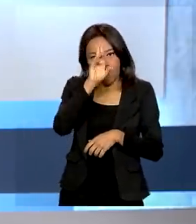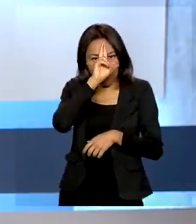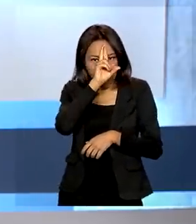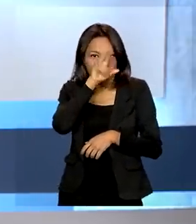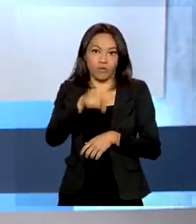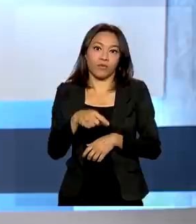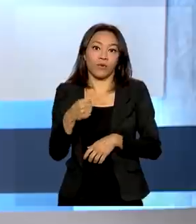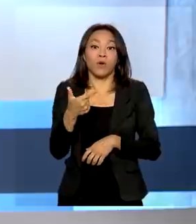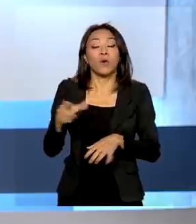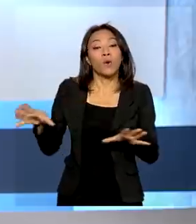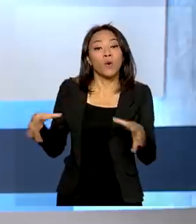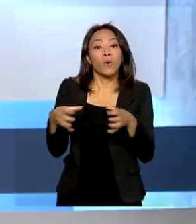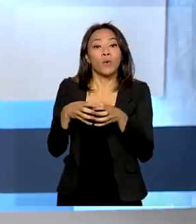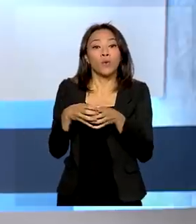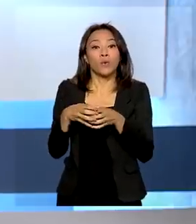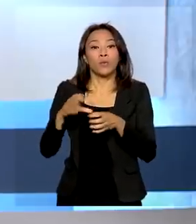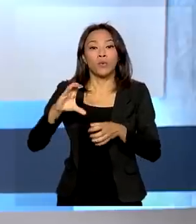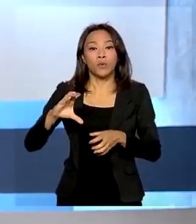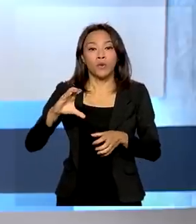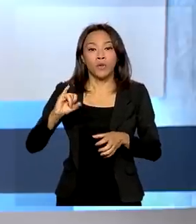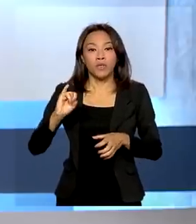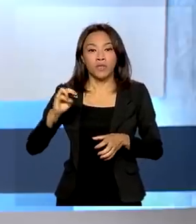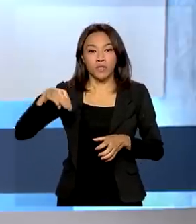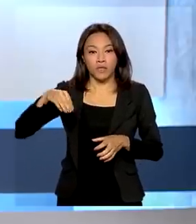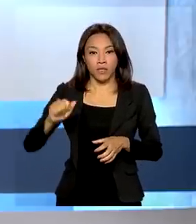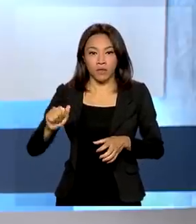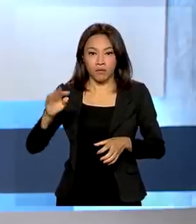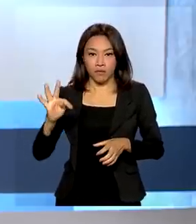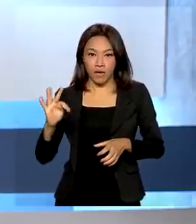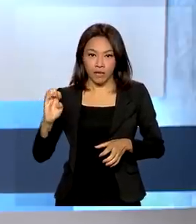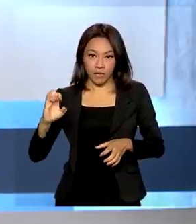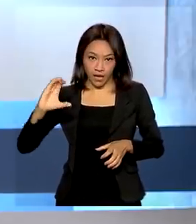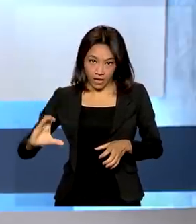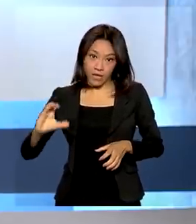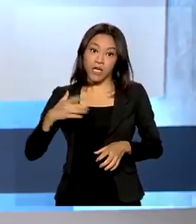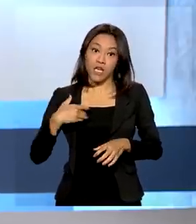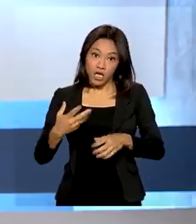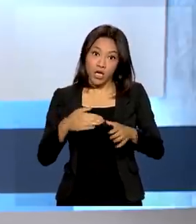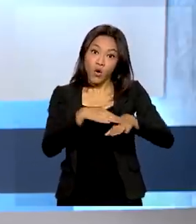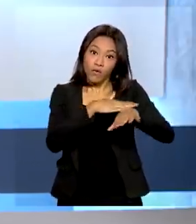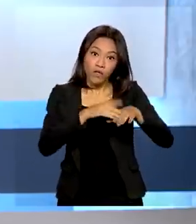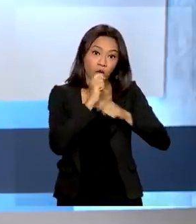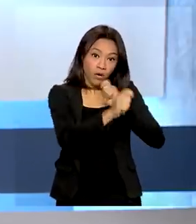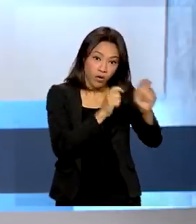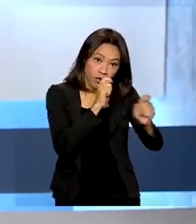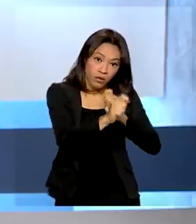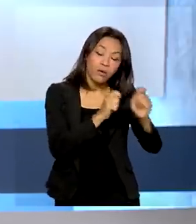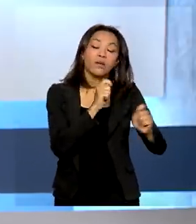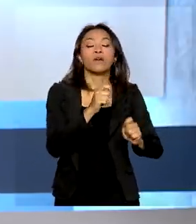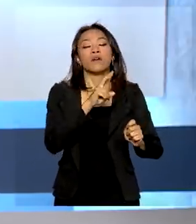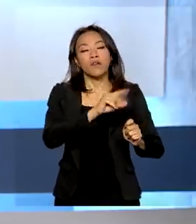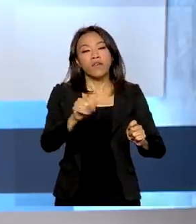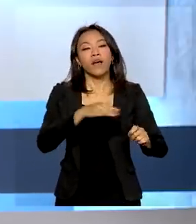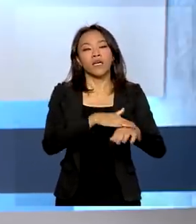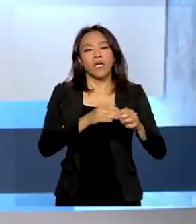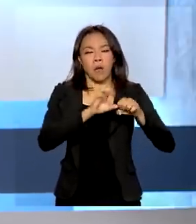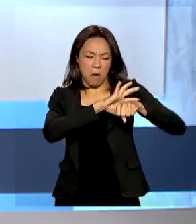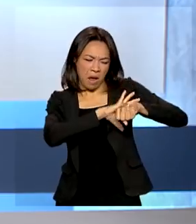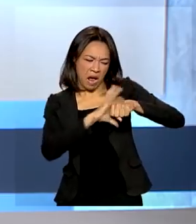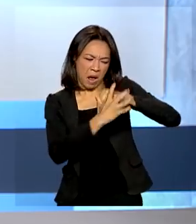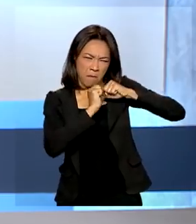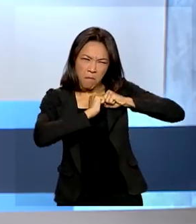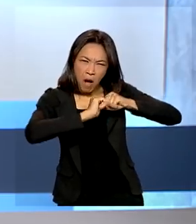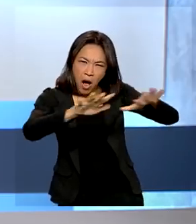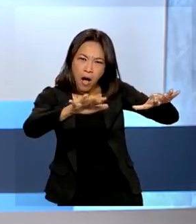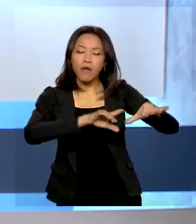Cimatec. Após o evento, conversou com jornalistas e disse que o governo pretende alterar o status de pandemia para